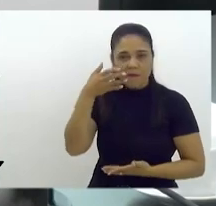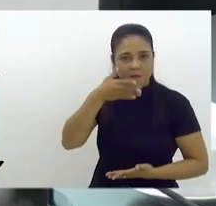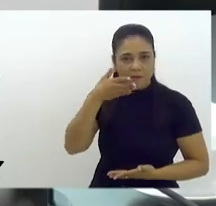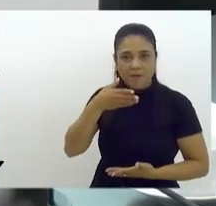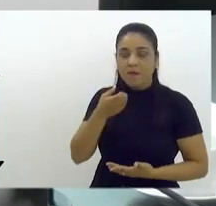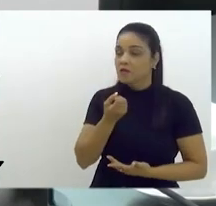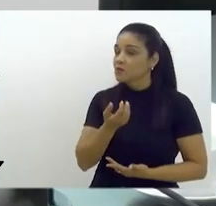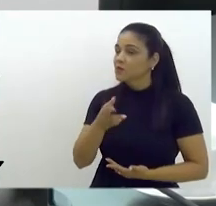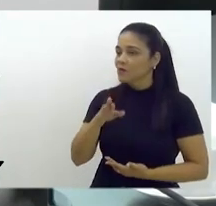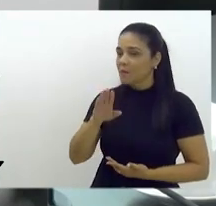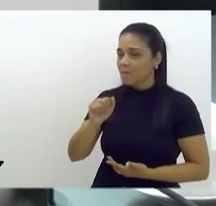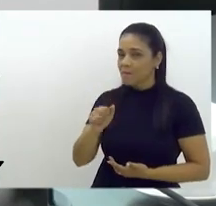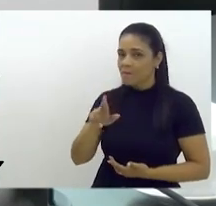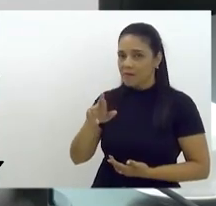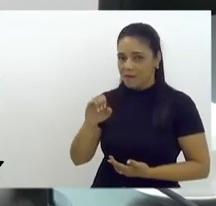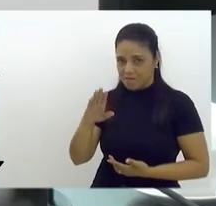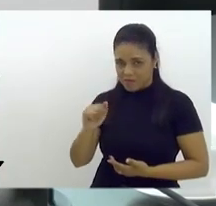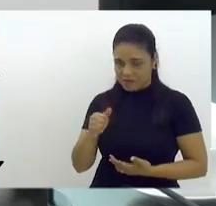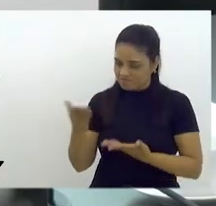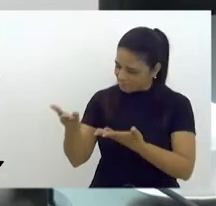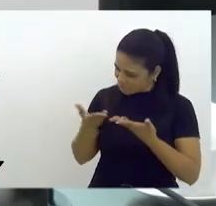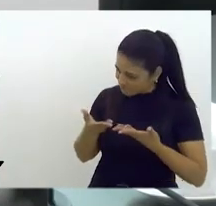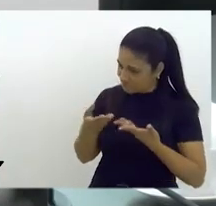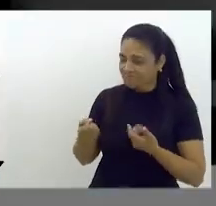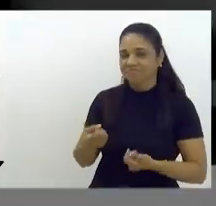Bárbara seja muito bem-vinda aqui